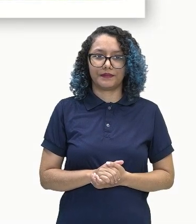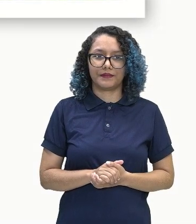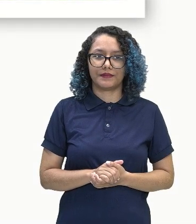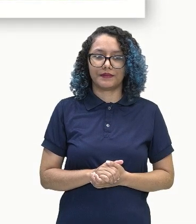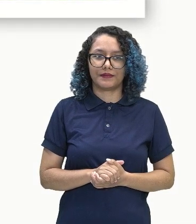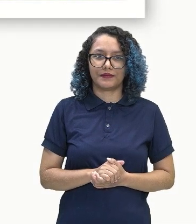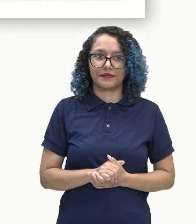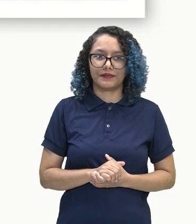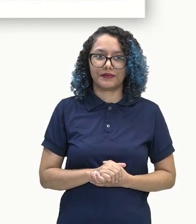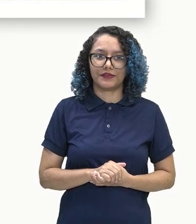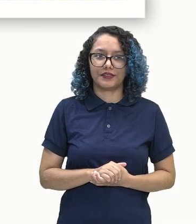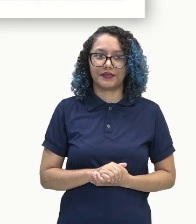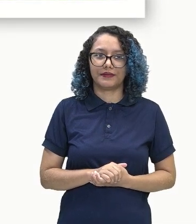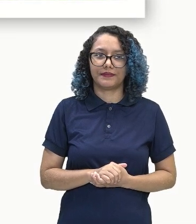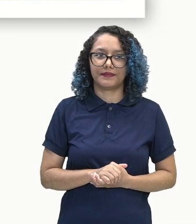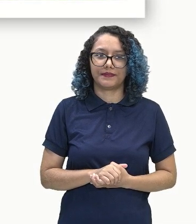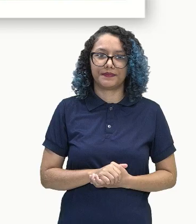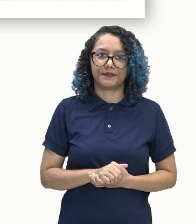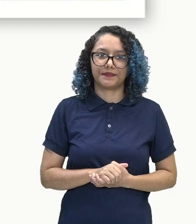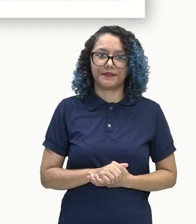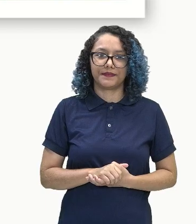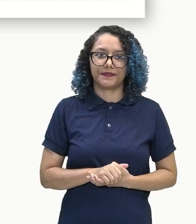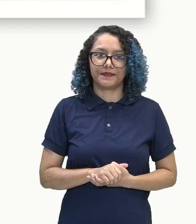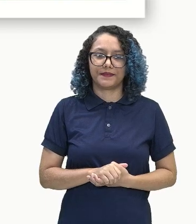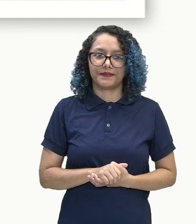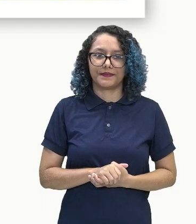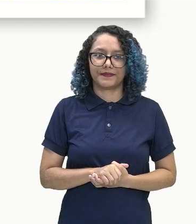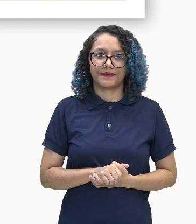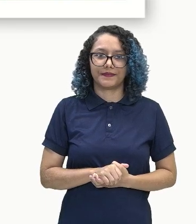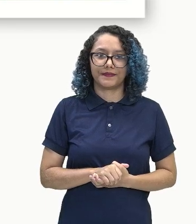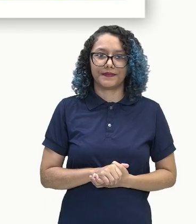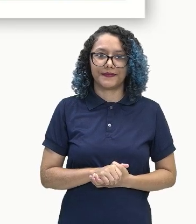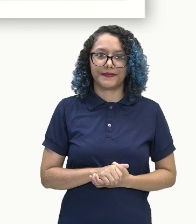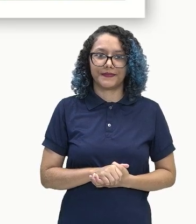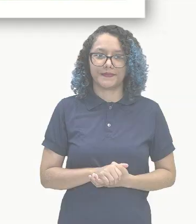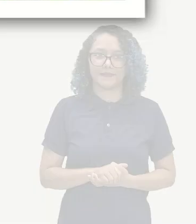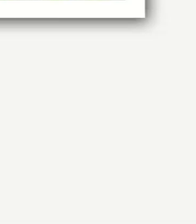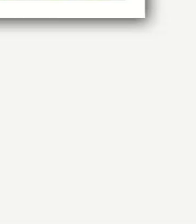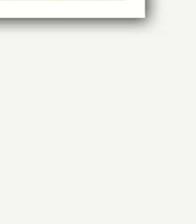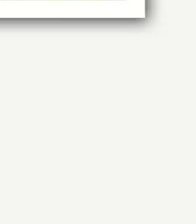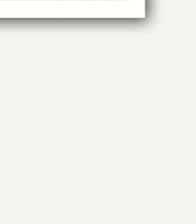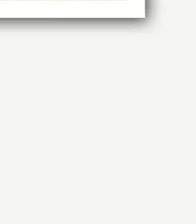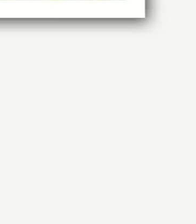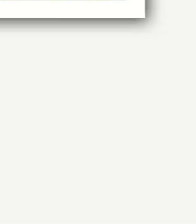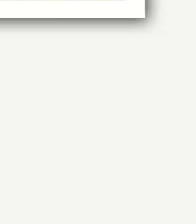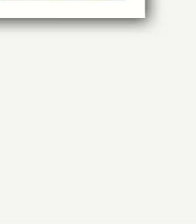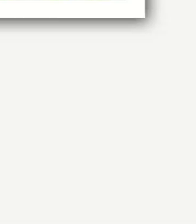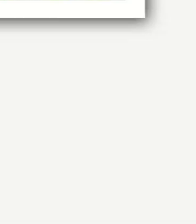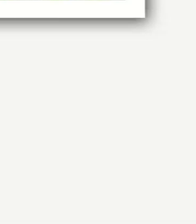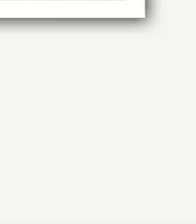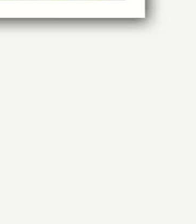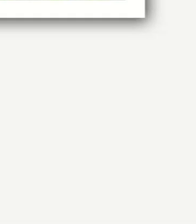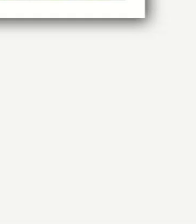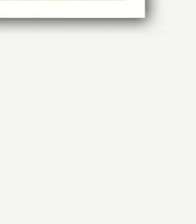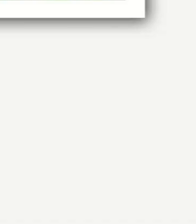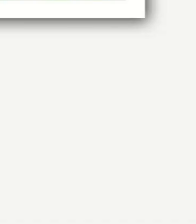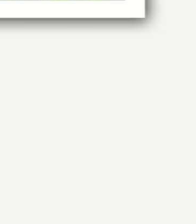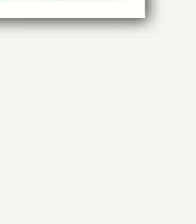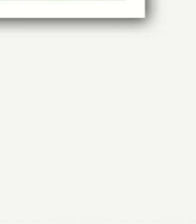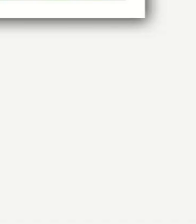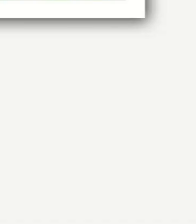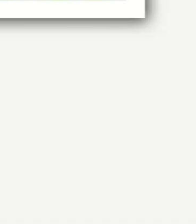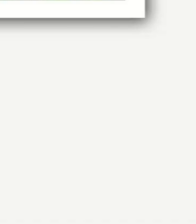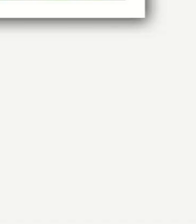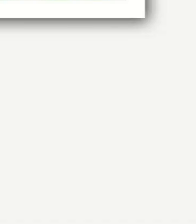the Amazon rainforest is very important for the whole world. Então, como você sabe, a